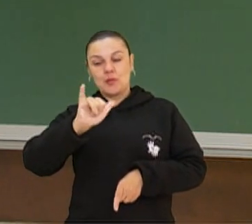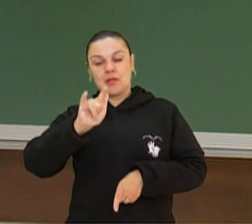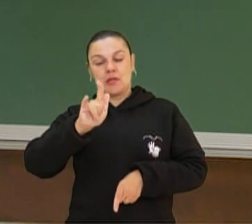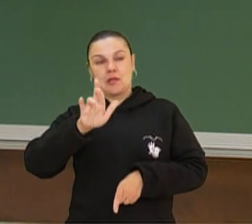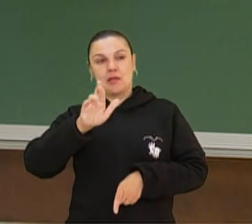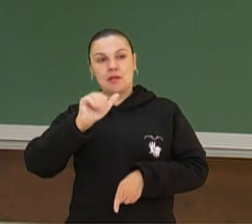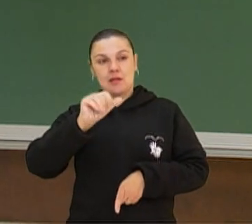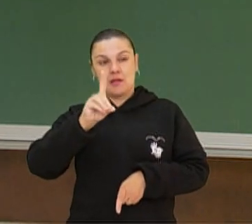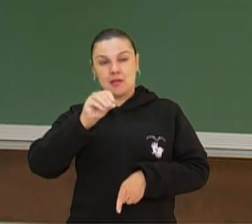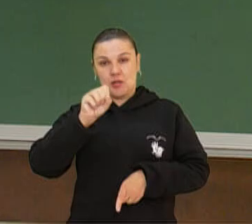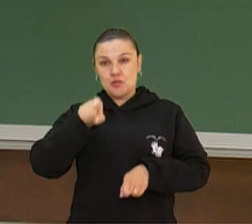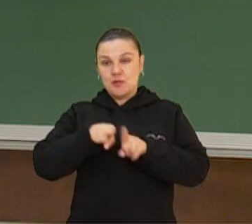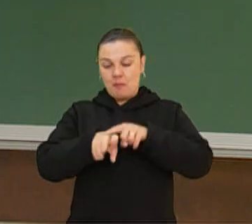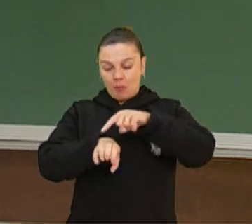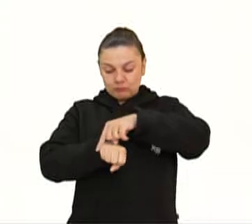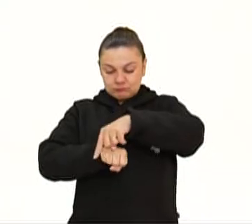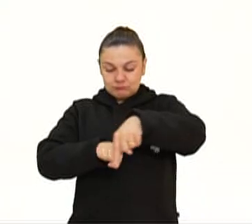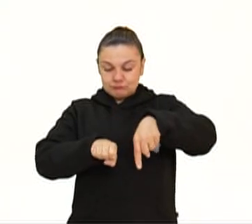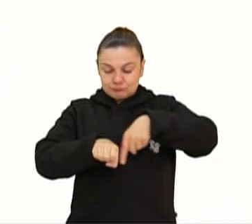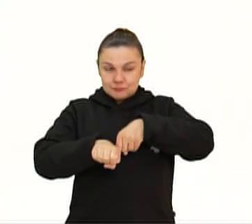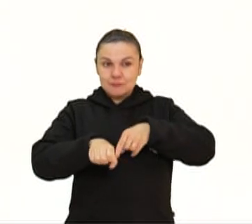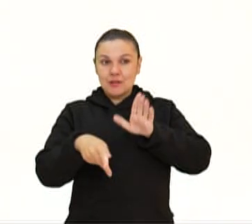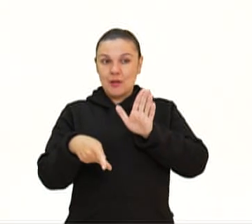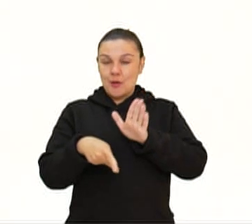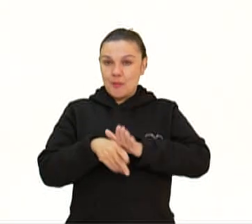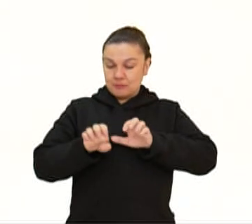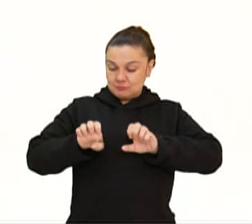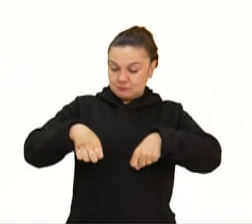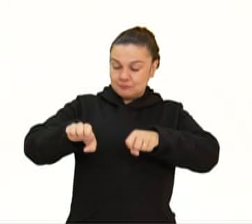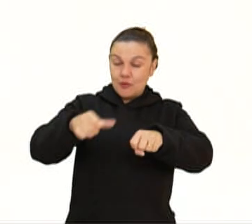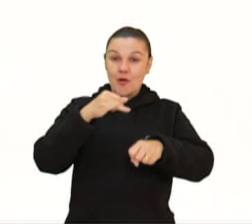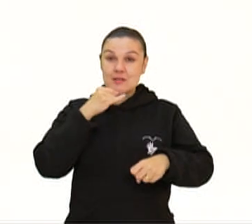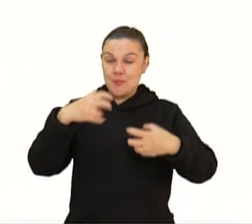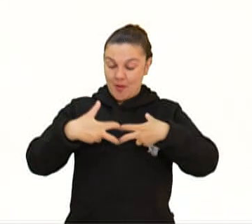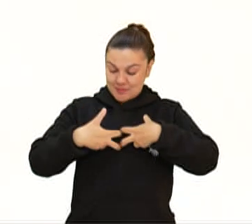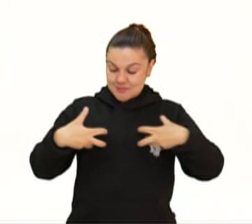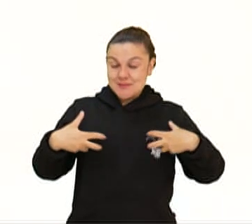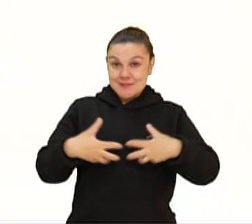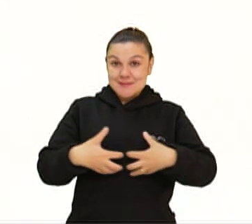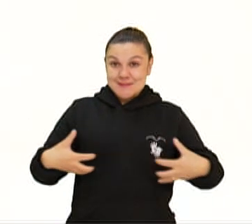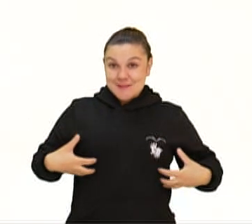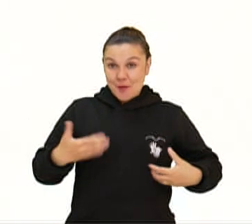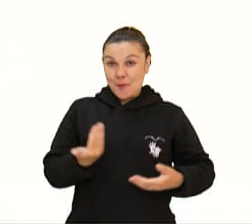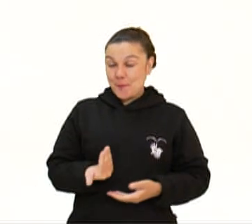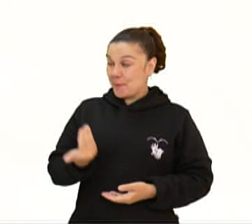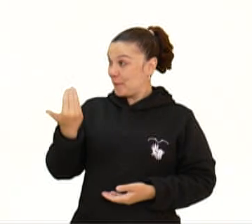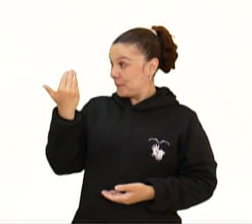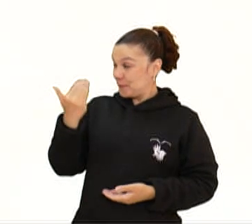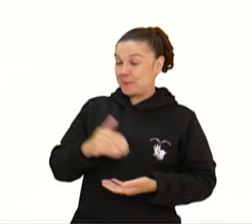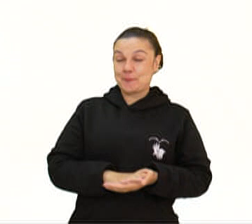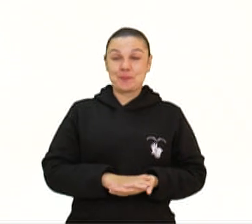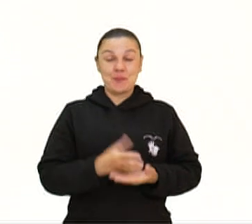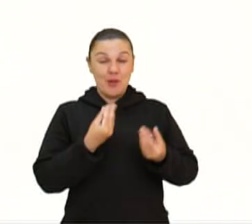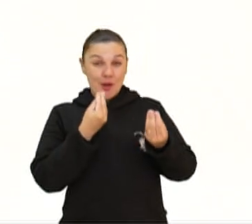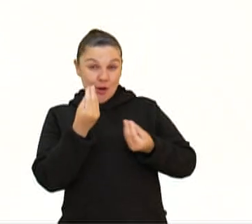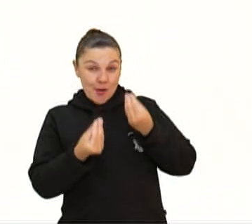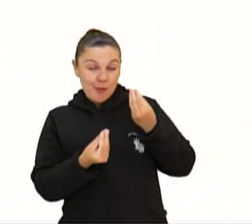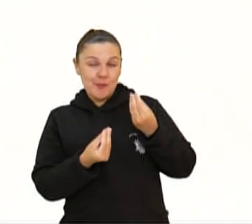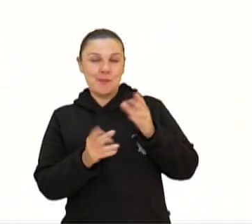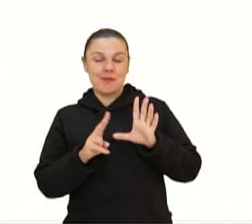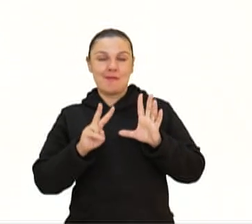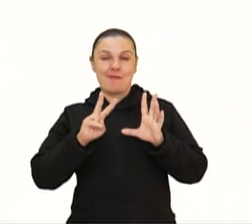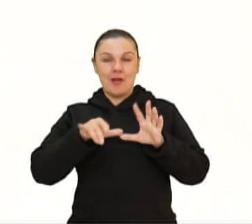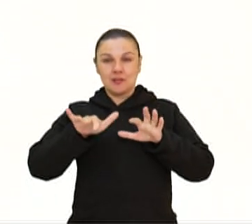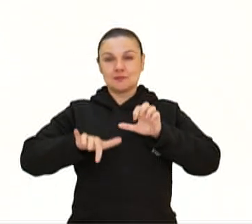que vão colocar as unhas, no caso aqui, o casco das zebras, tá? Então, é a forma como esse organismo, esse mamífero, ele